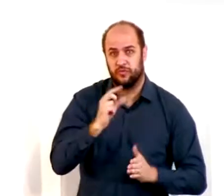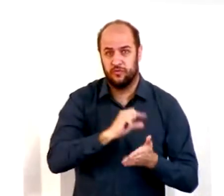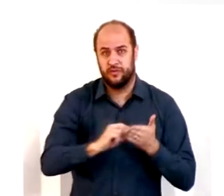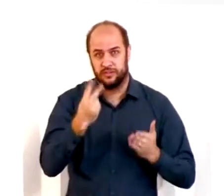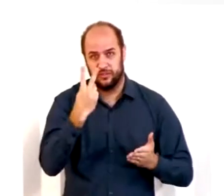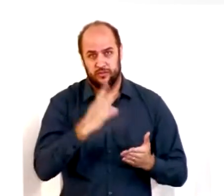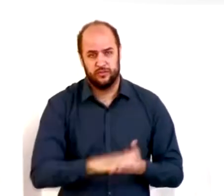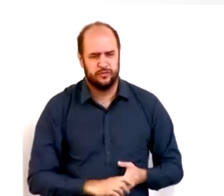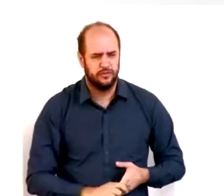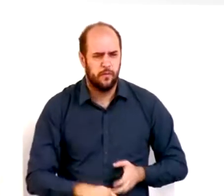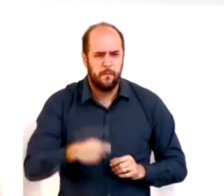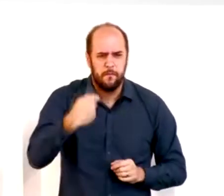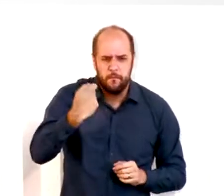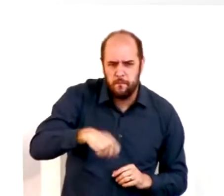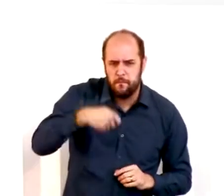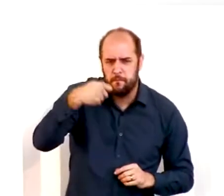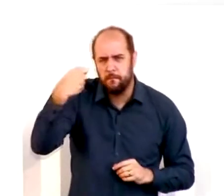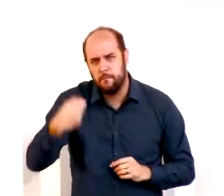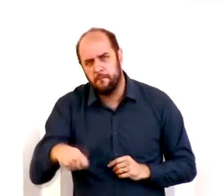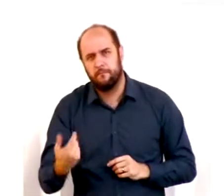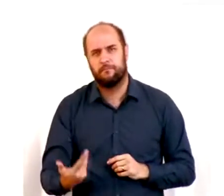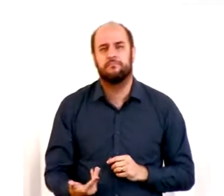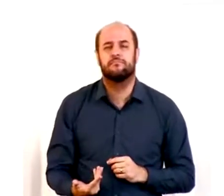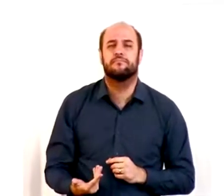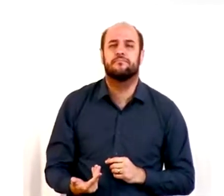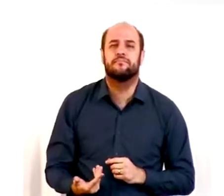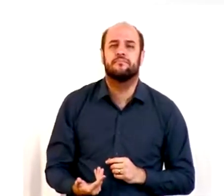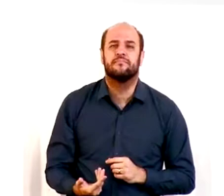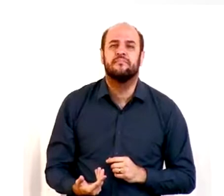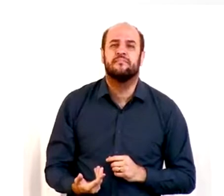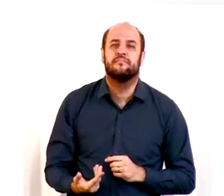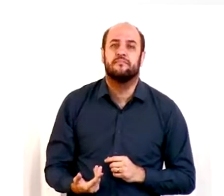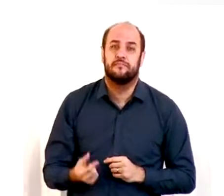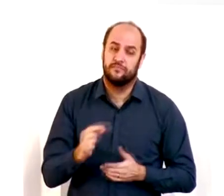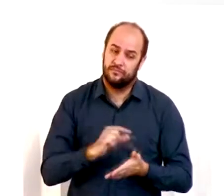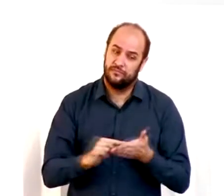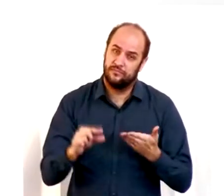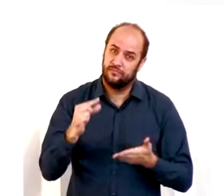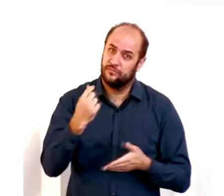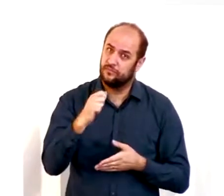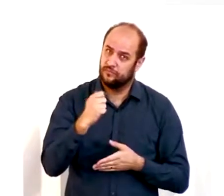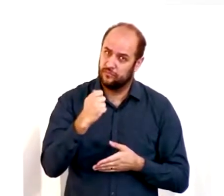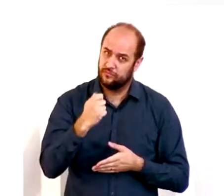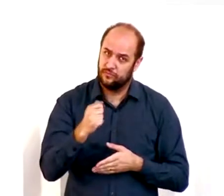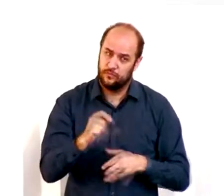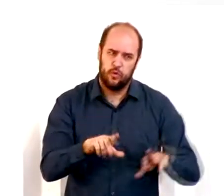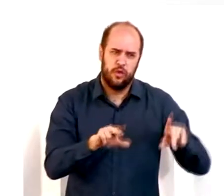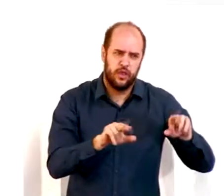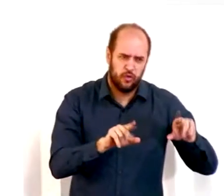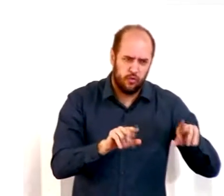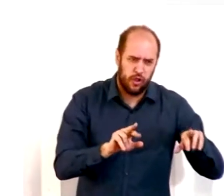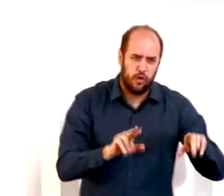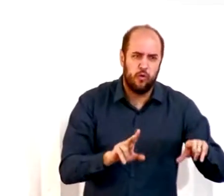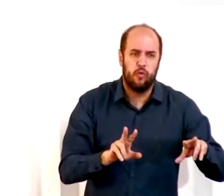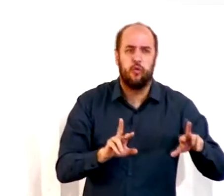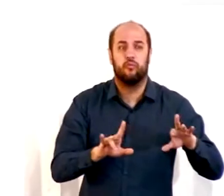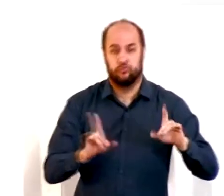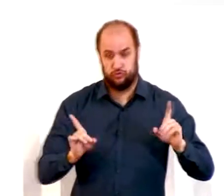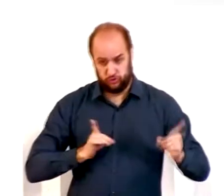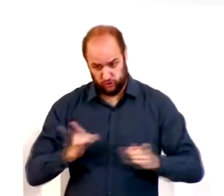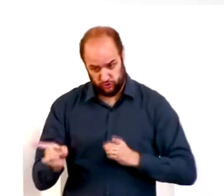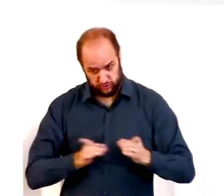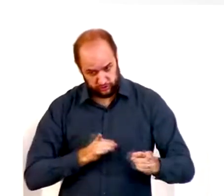É necessário, portanto. Agora veja no versículo 8. Semelhantemente, quanto ao